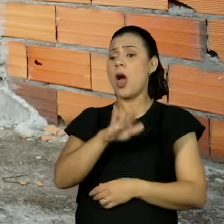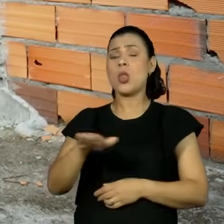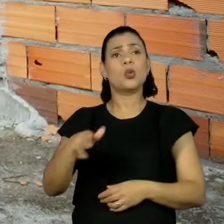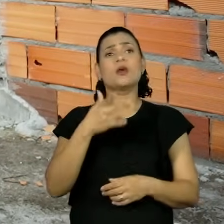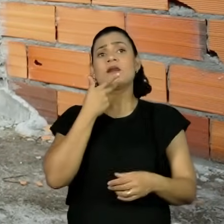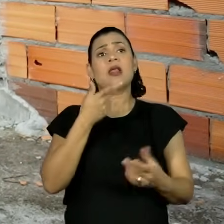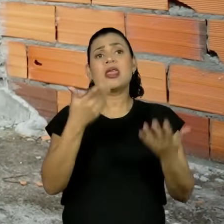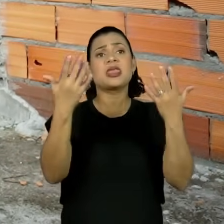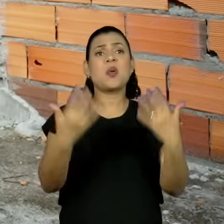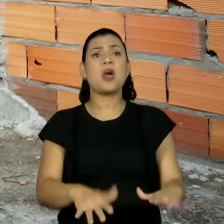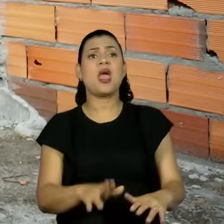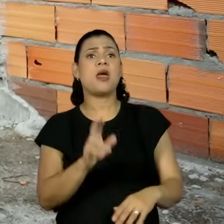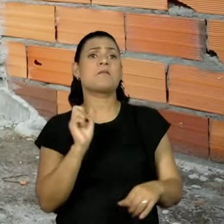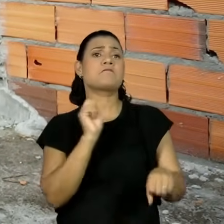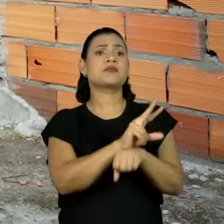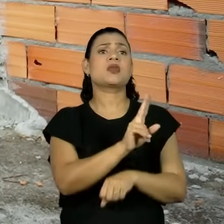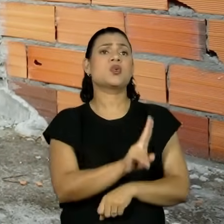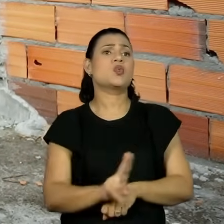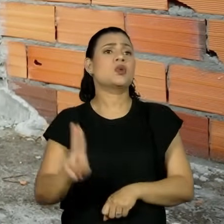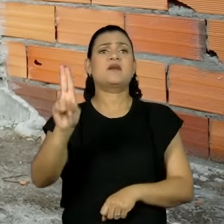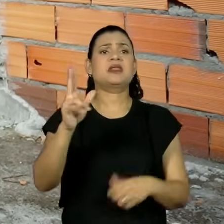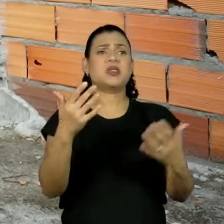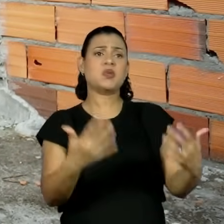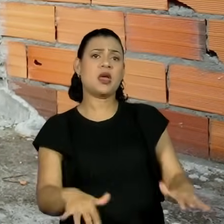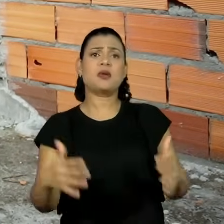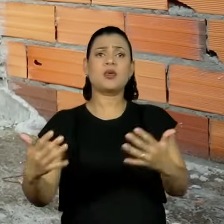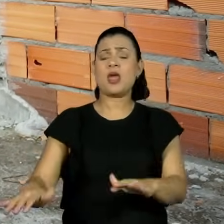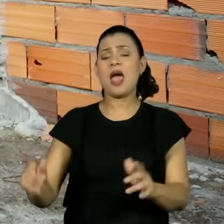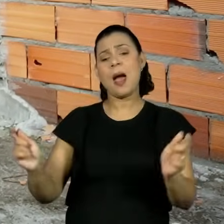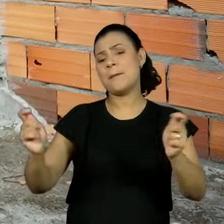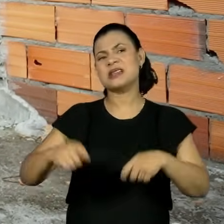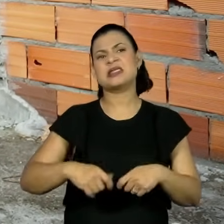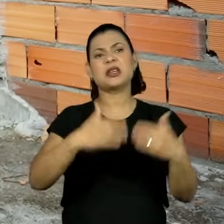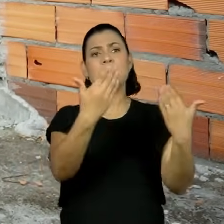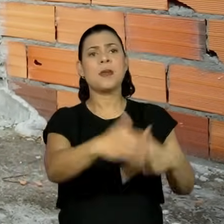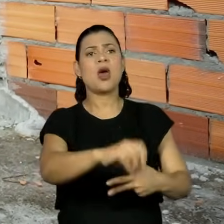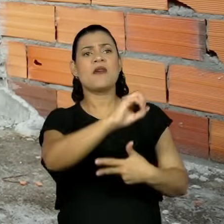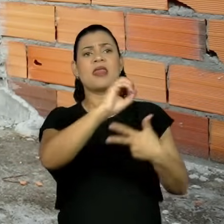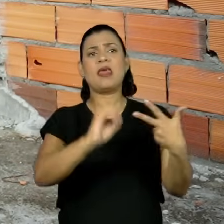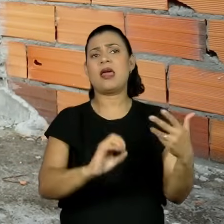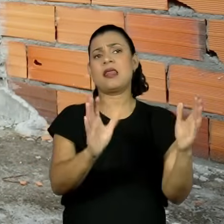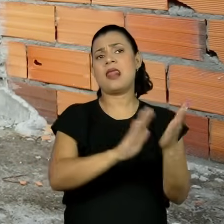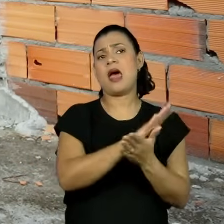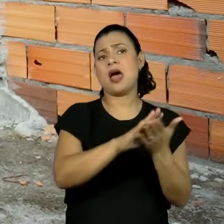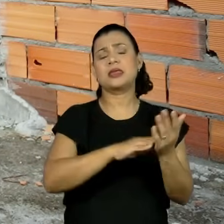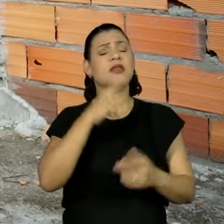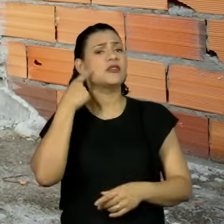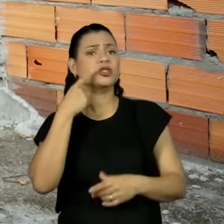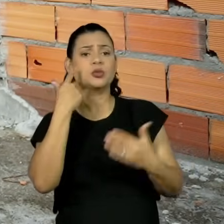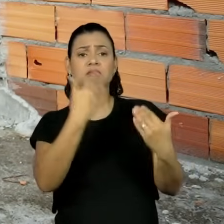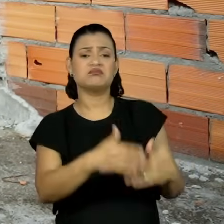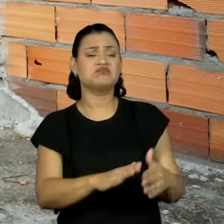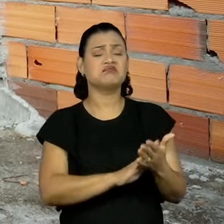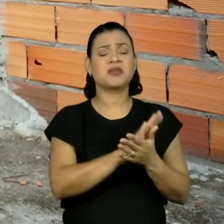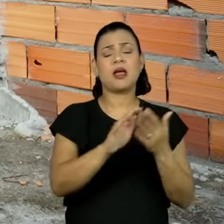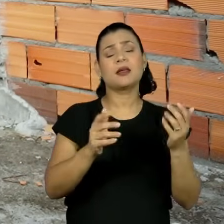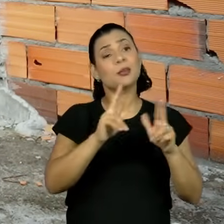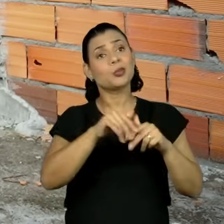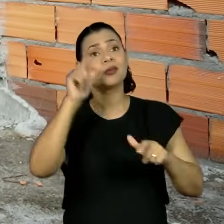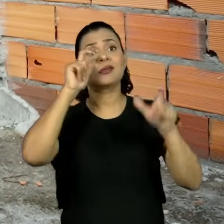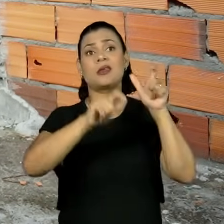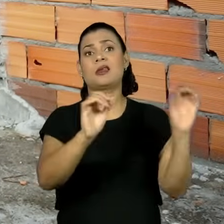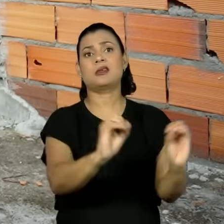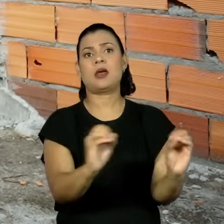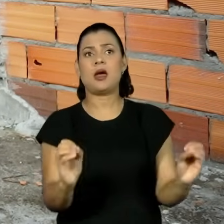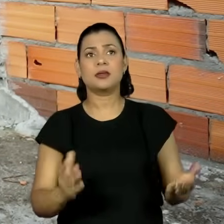por isso eles nem querem, eles nem tentam. Meus alunos não acham que são capazes de passar no Enem ou no vestibular. E por isso eles nem tentam. Meus amigos também falam isso para mim: Thiago, eu